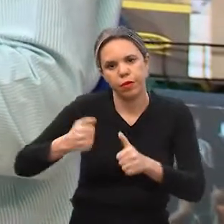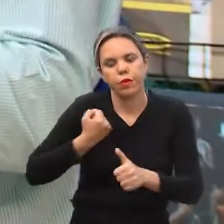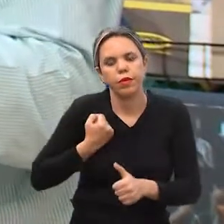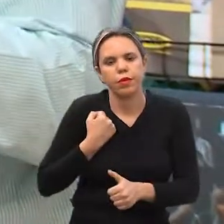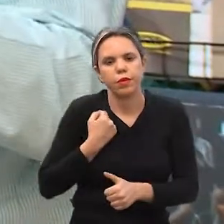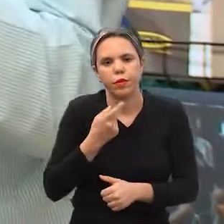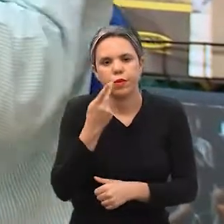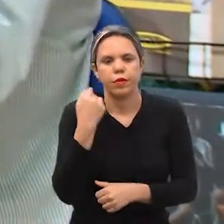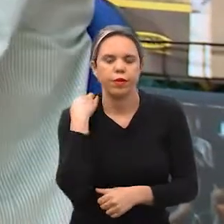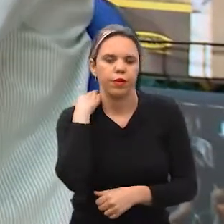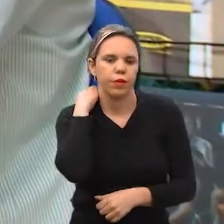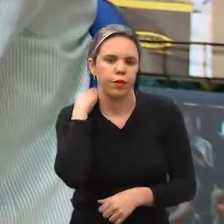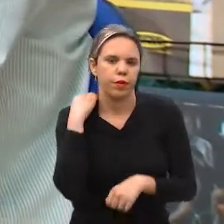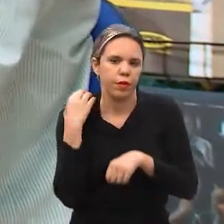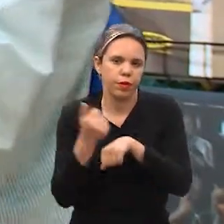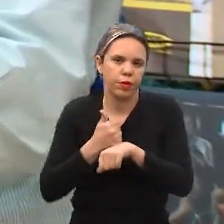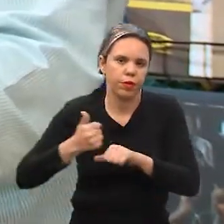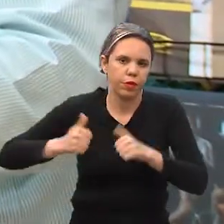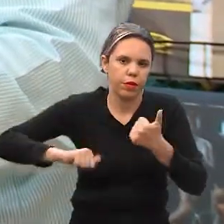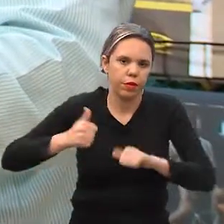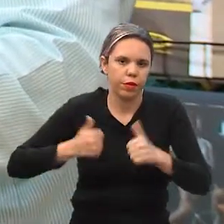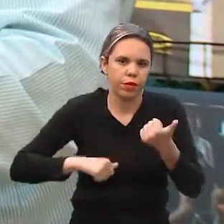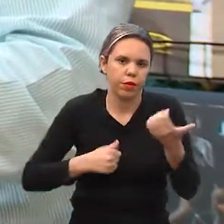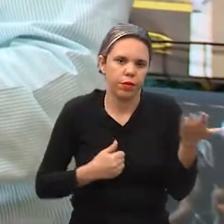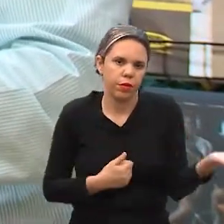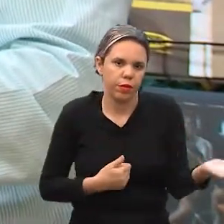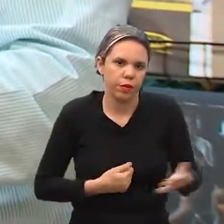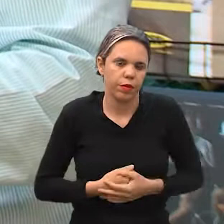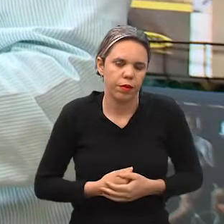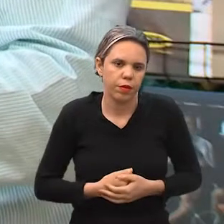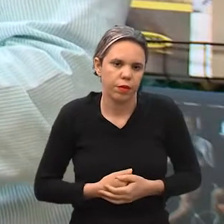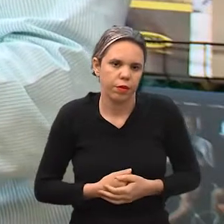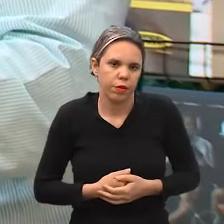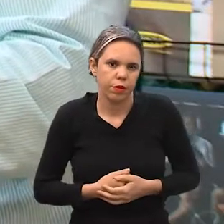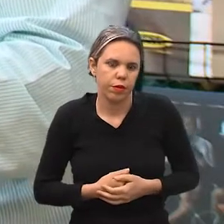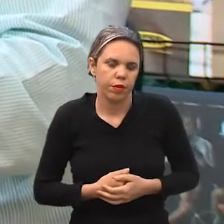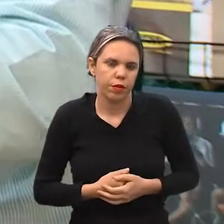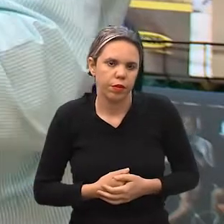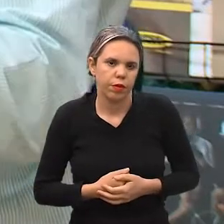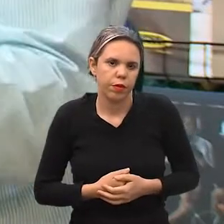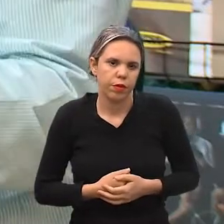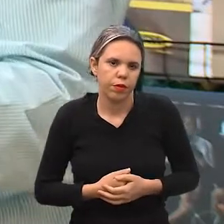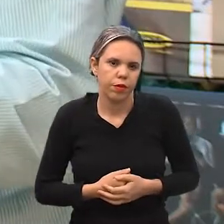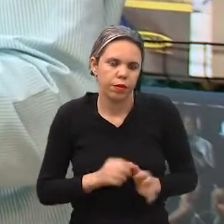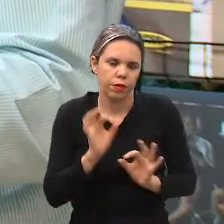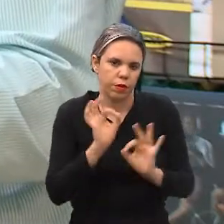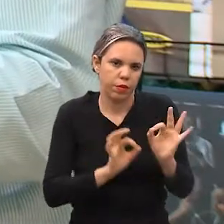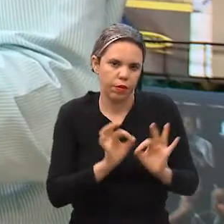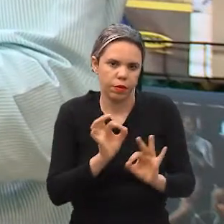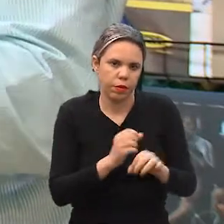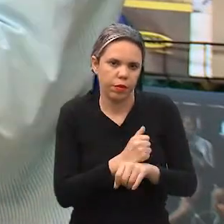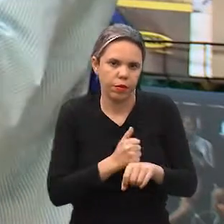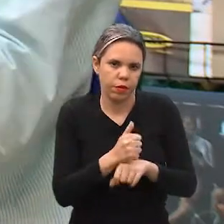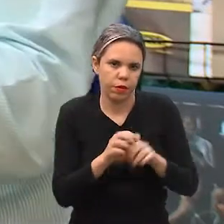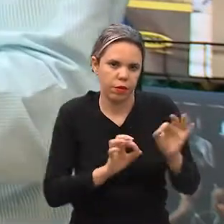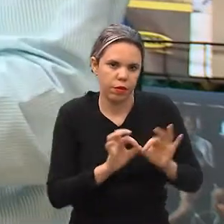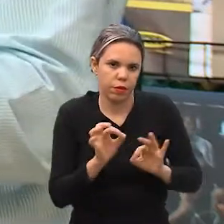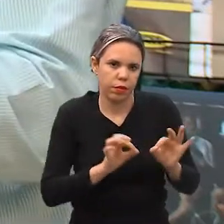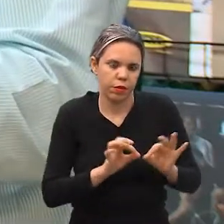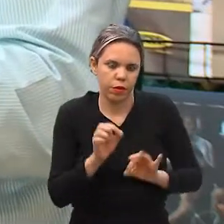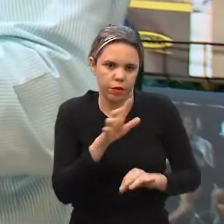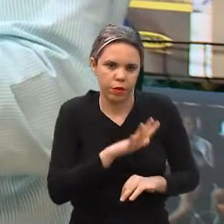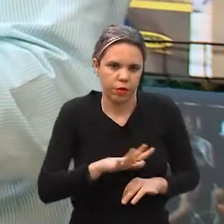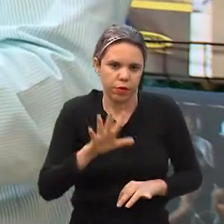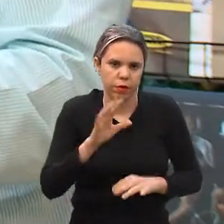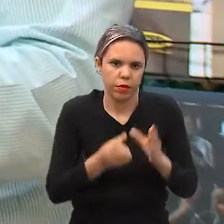que a gente fala, e o meteorologista avalia aquilo. Então ele elabora um quadro